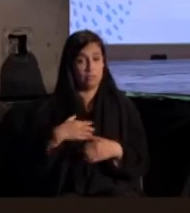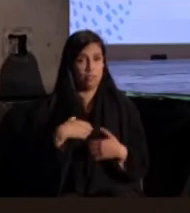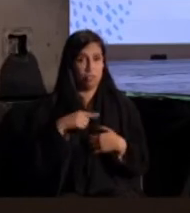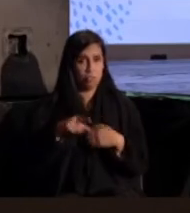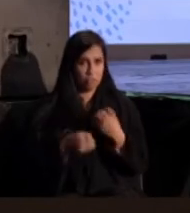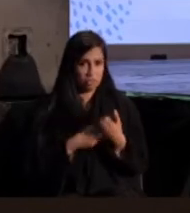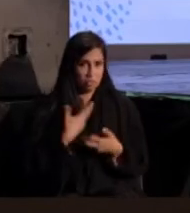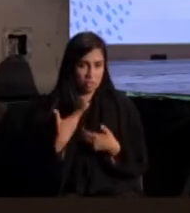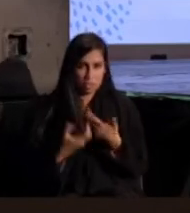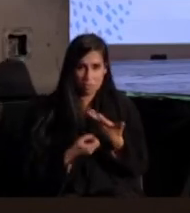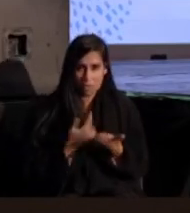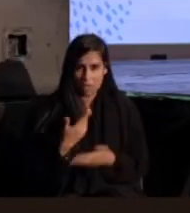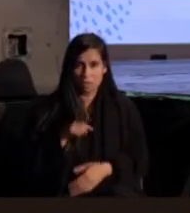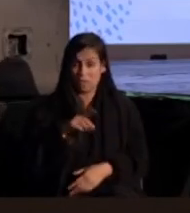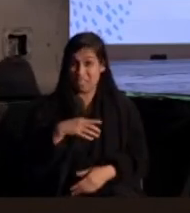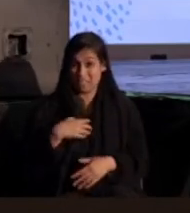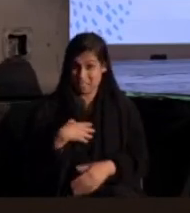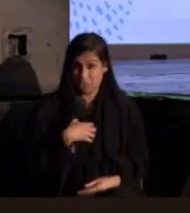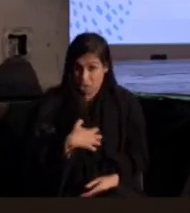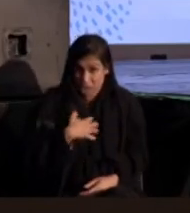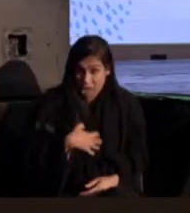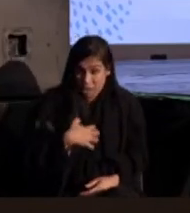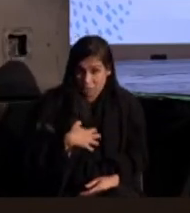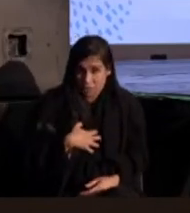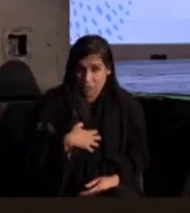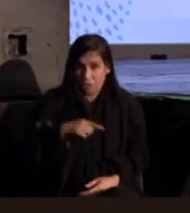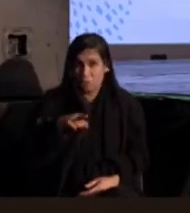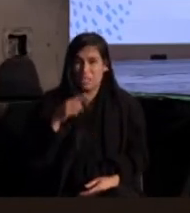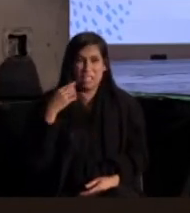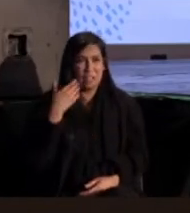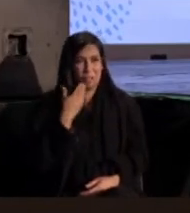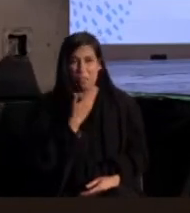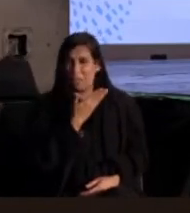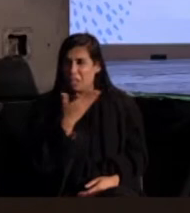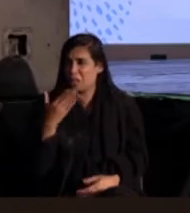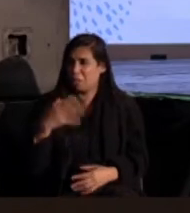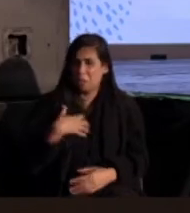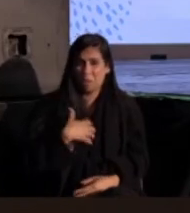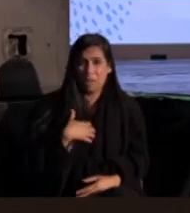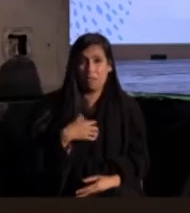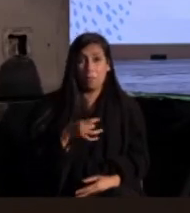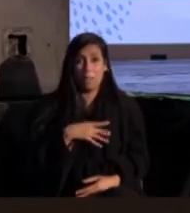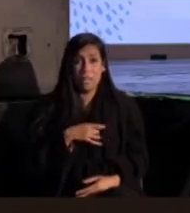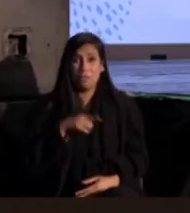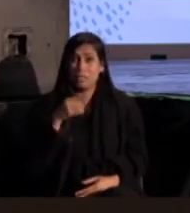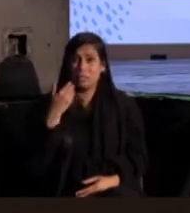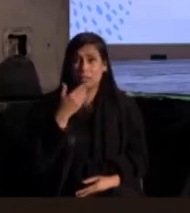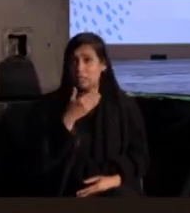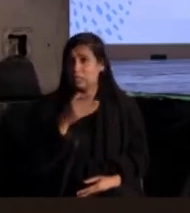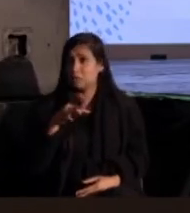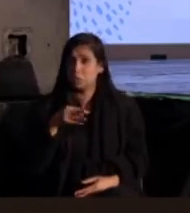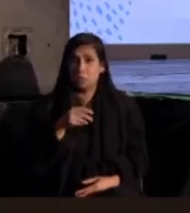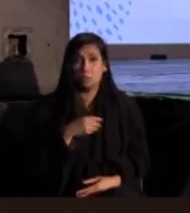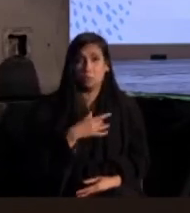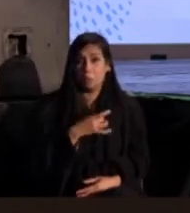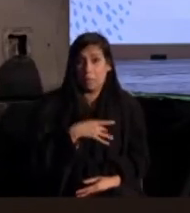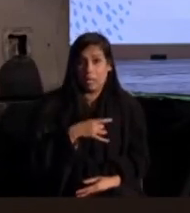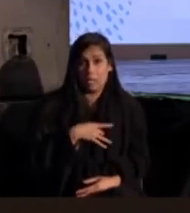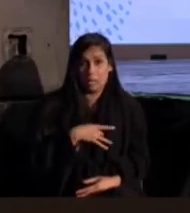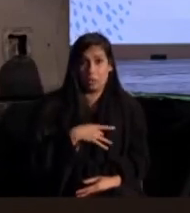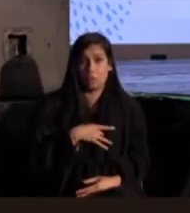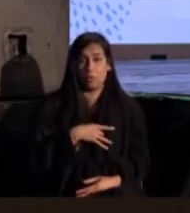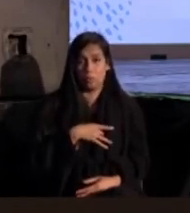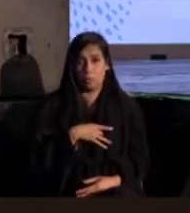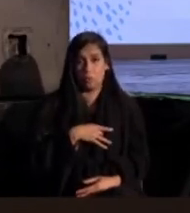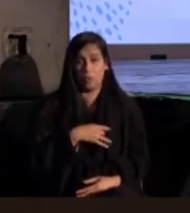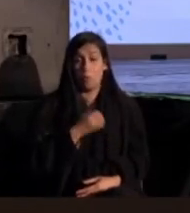terapia. Você está sentindo raiva? Está sentindo medo? O que você está sentindo? Qual o sabor? Isso está muito azedo?